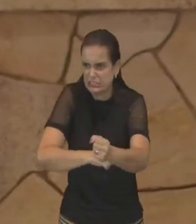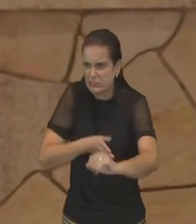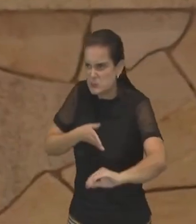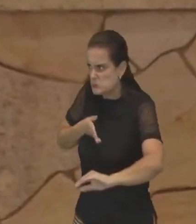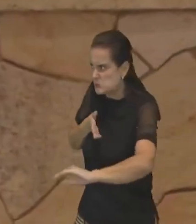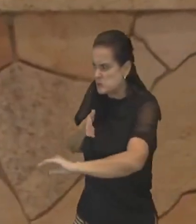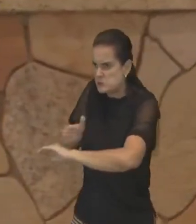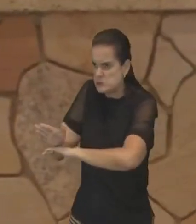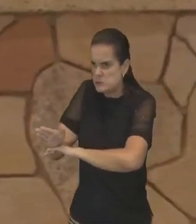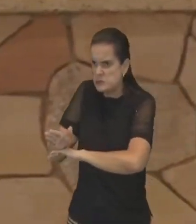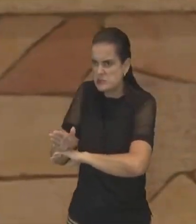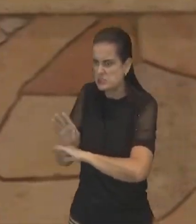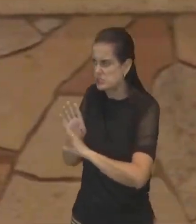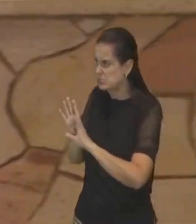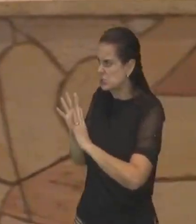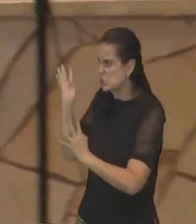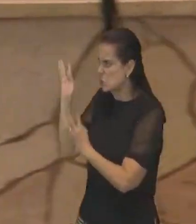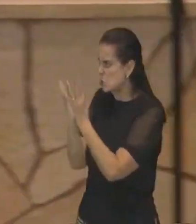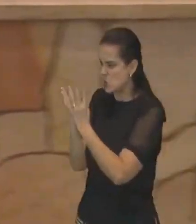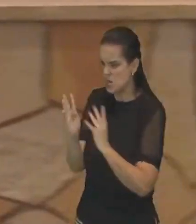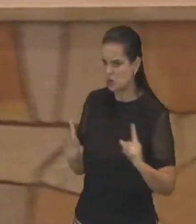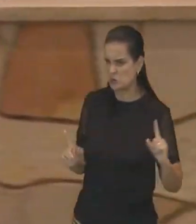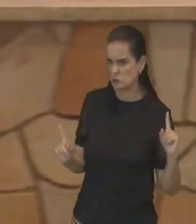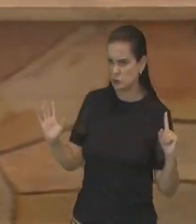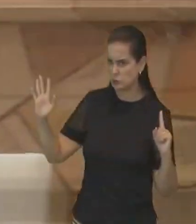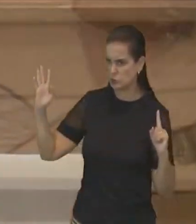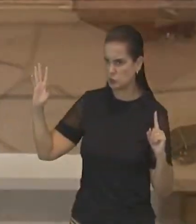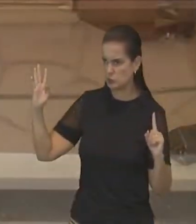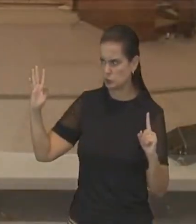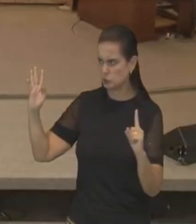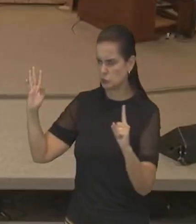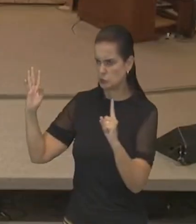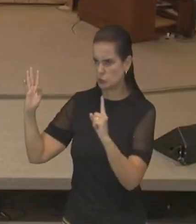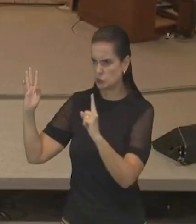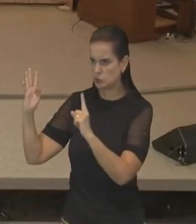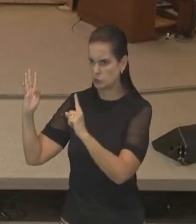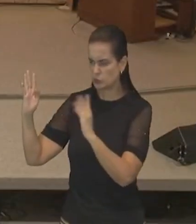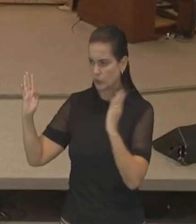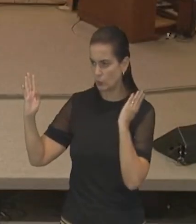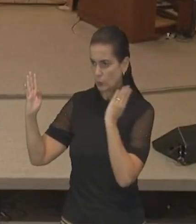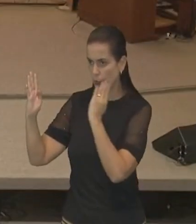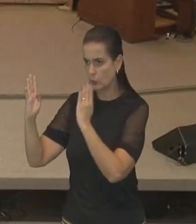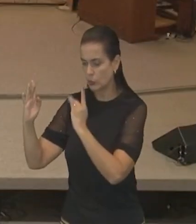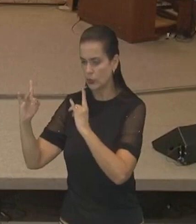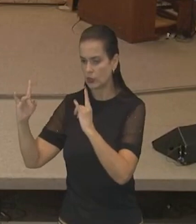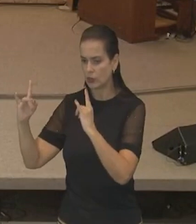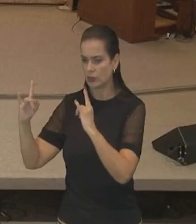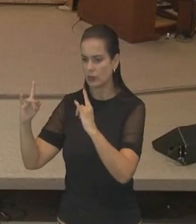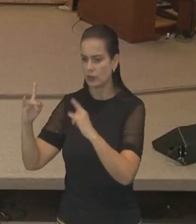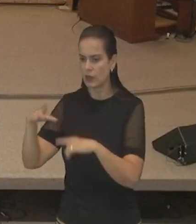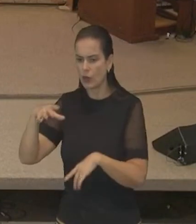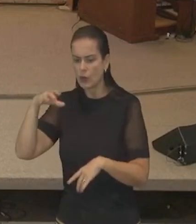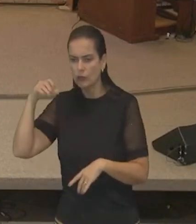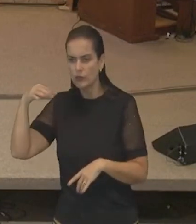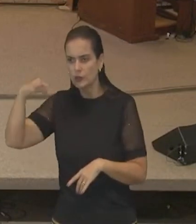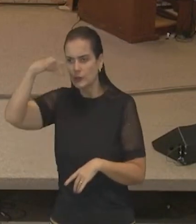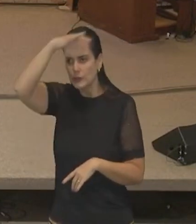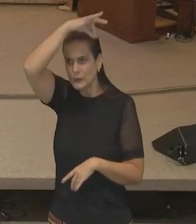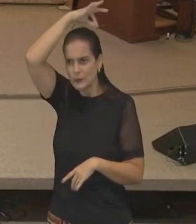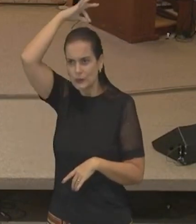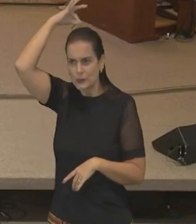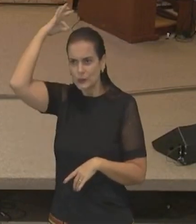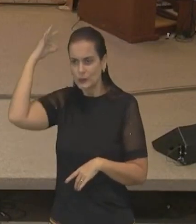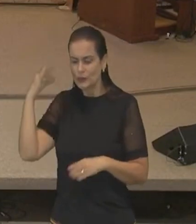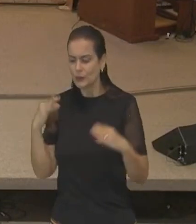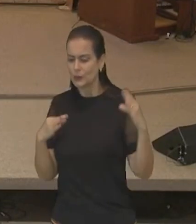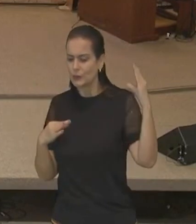para cima do coral, pastor, parti para cima, pá, pá, pá. Quando eu ia entrando no templo, eu ouvi aquela voz do Espírito Santo de Deus, porque o